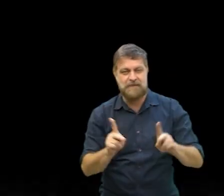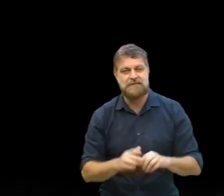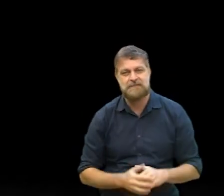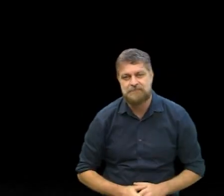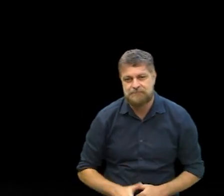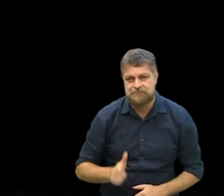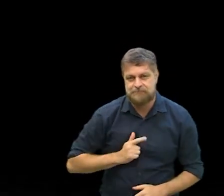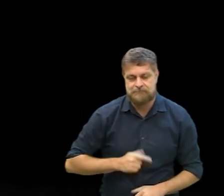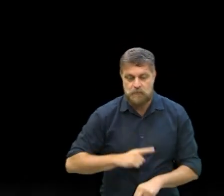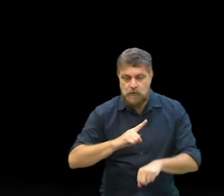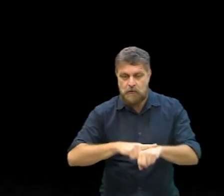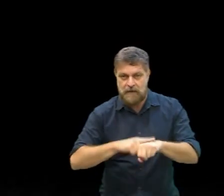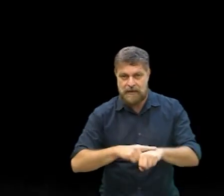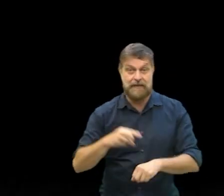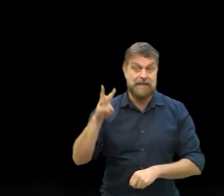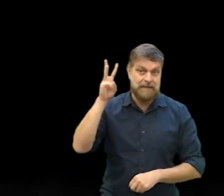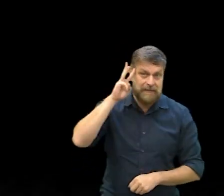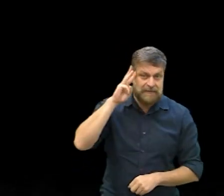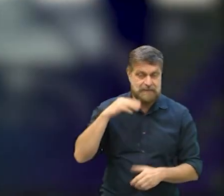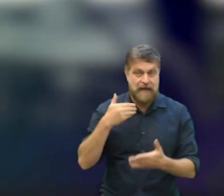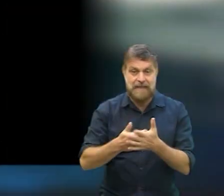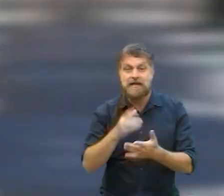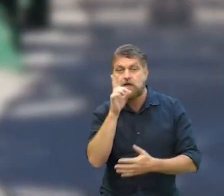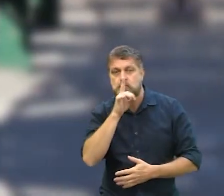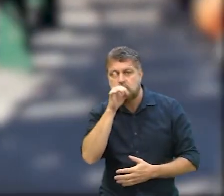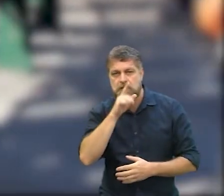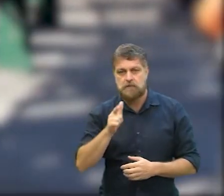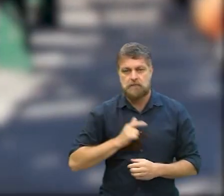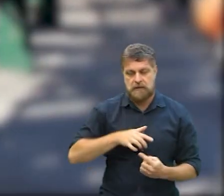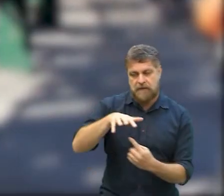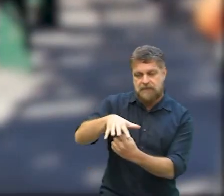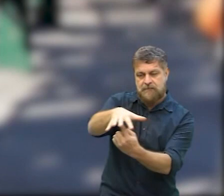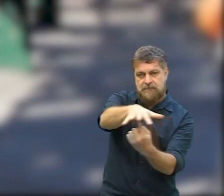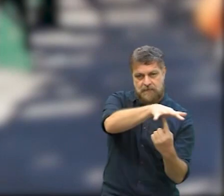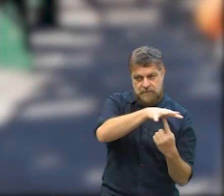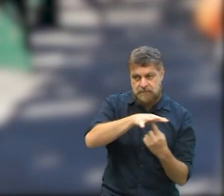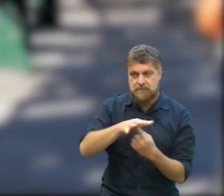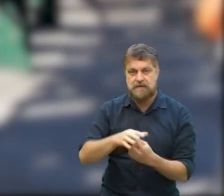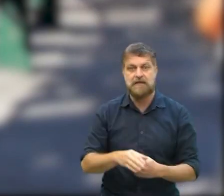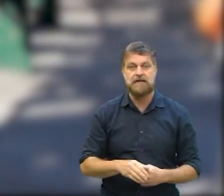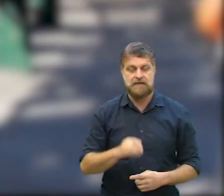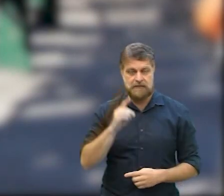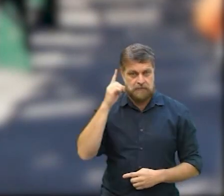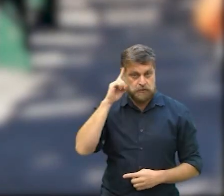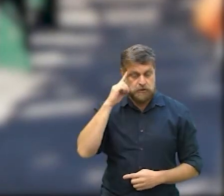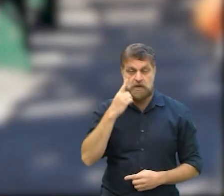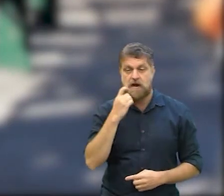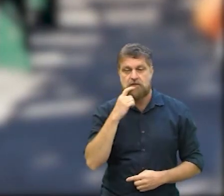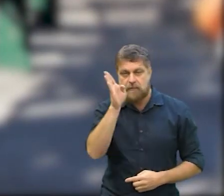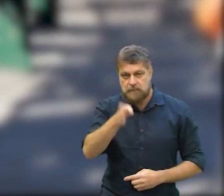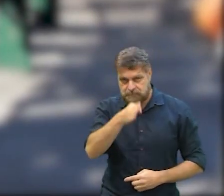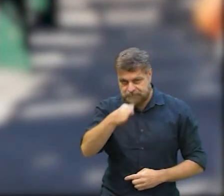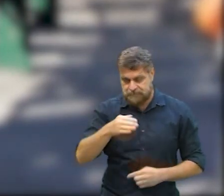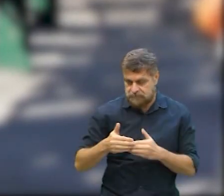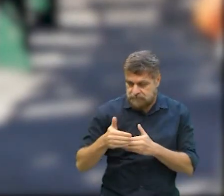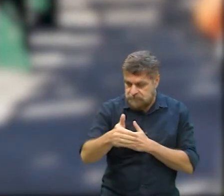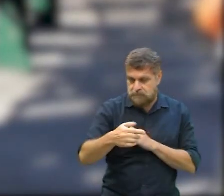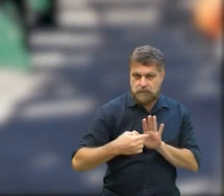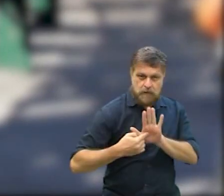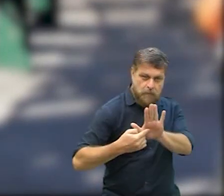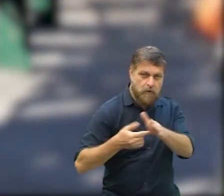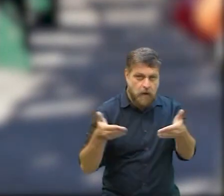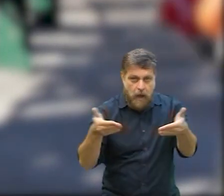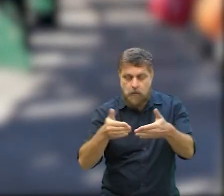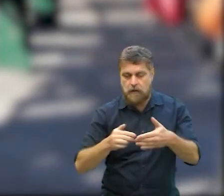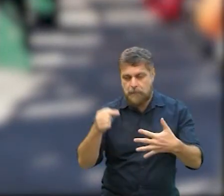no Taquaral, e sessões de terça a domingo. Tem feiras rolando neste feriadão prolongado em Campinas. E eu te